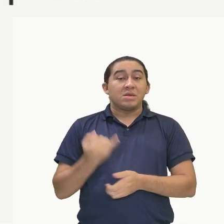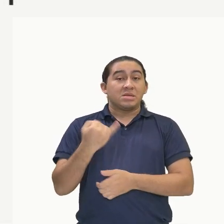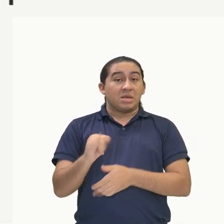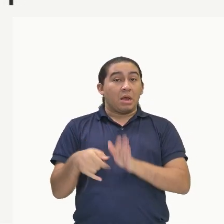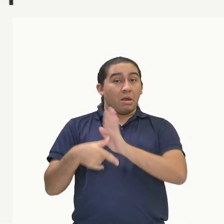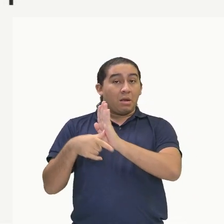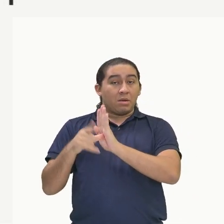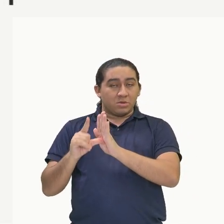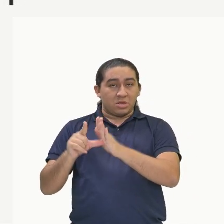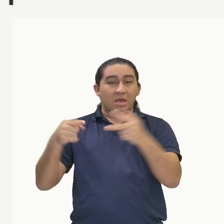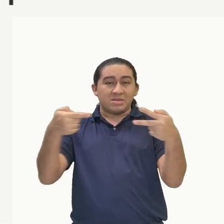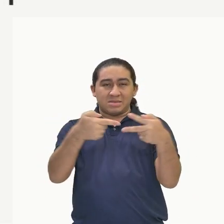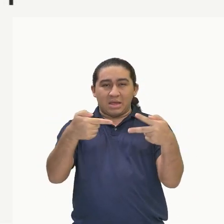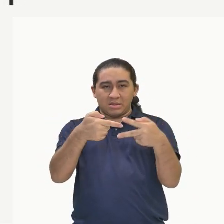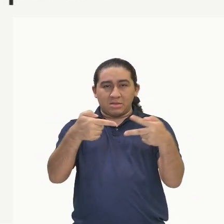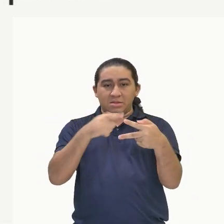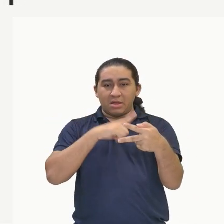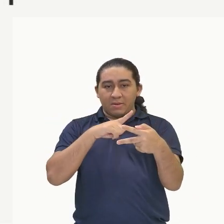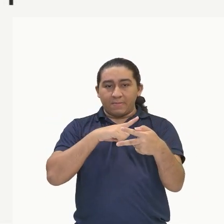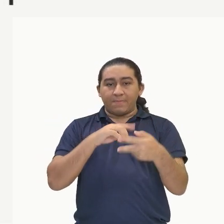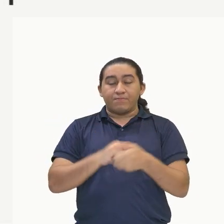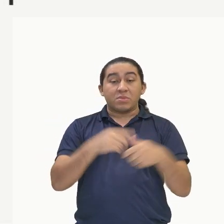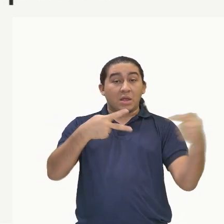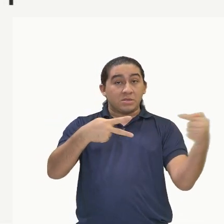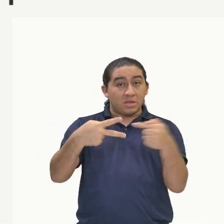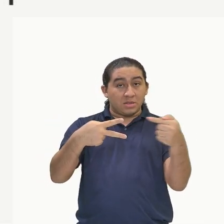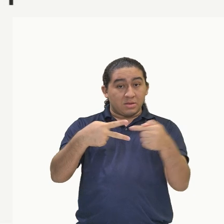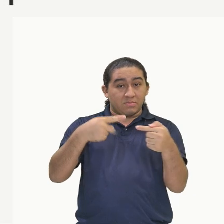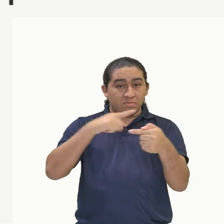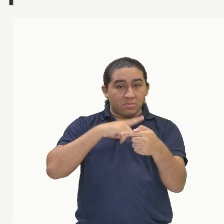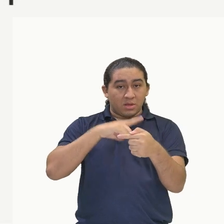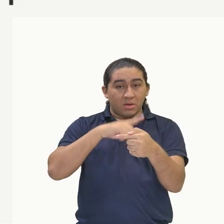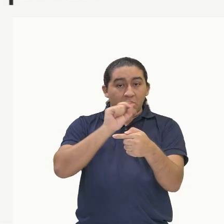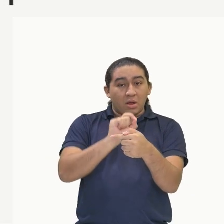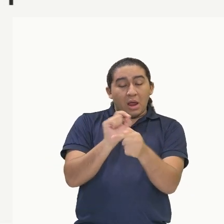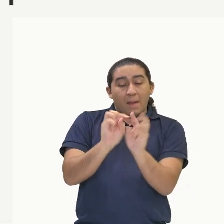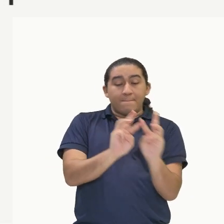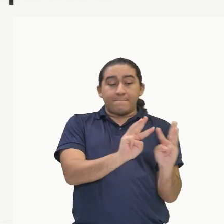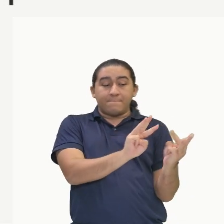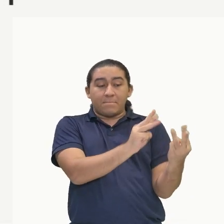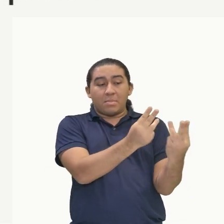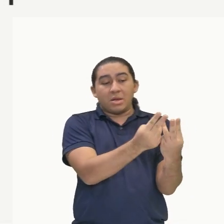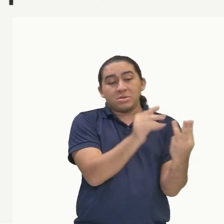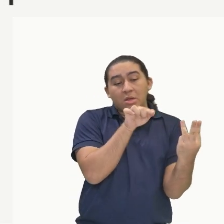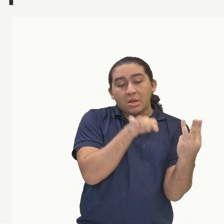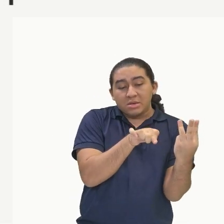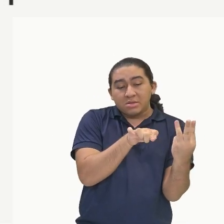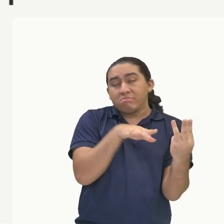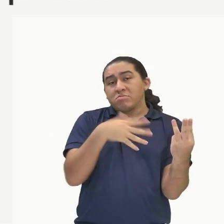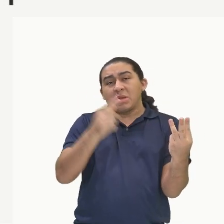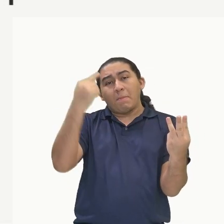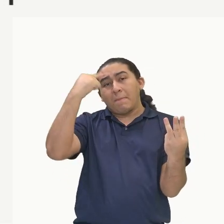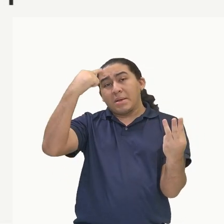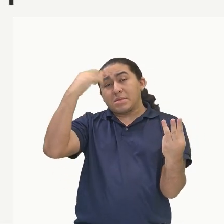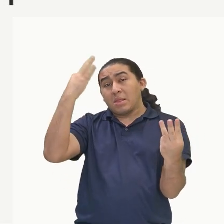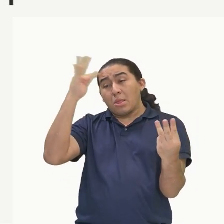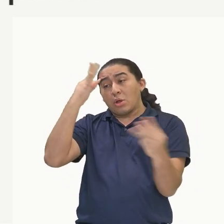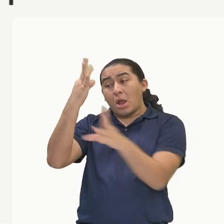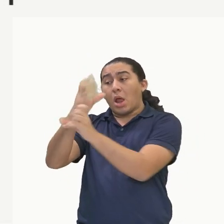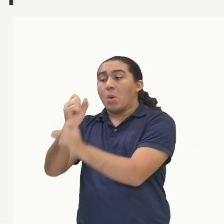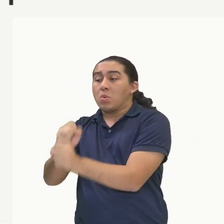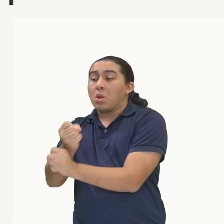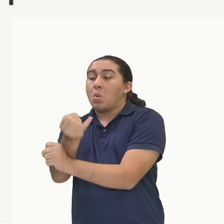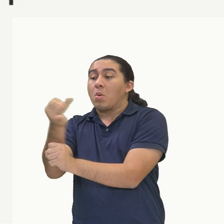seta eu tenho esta massa, de acordo com a lei de Lavoisier, eu vou ter quanto de massa do